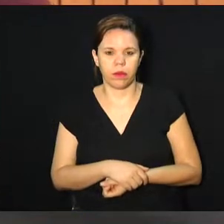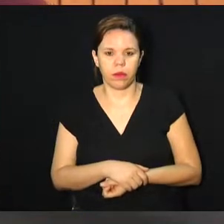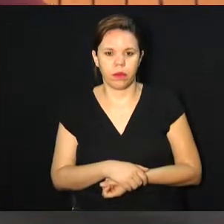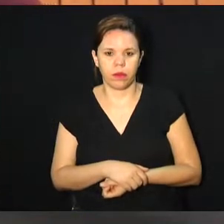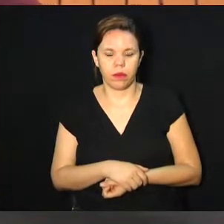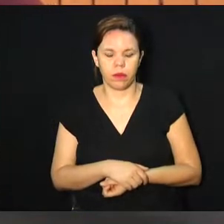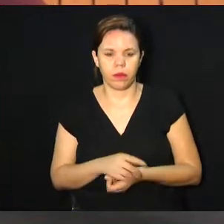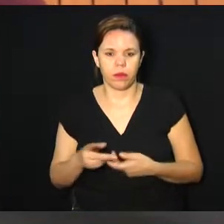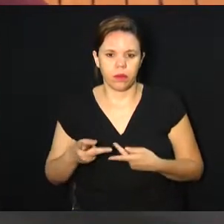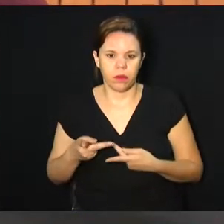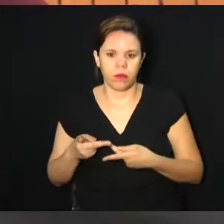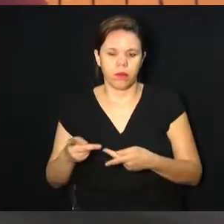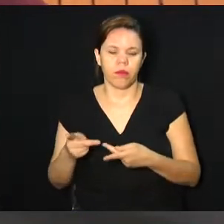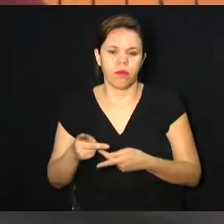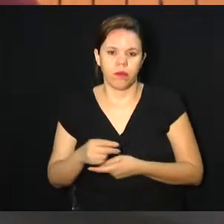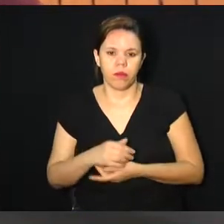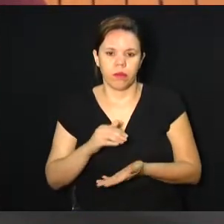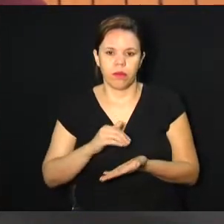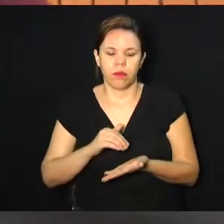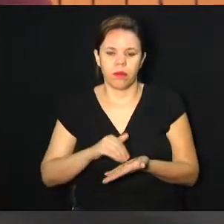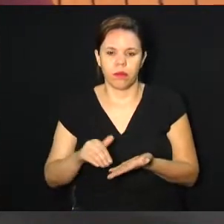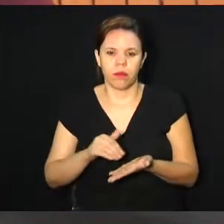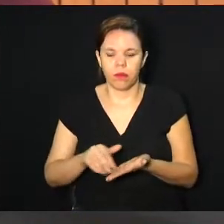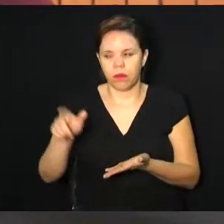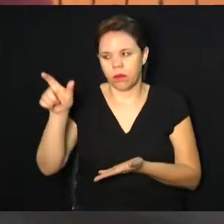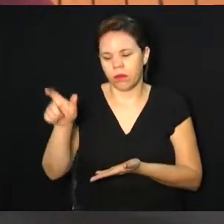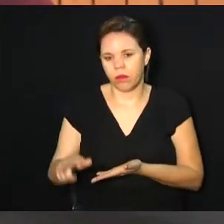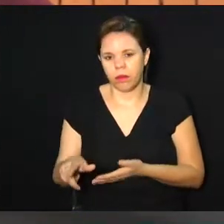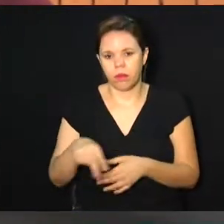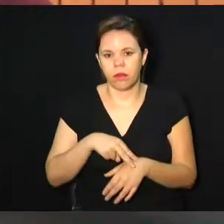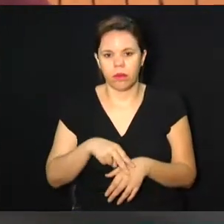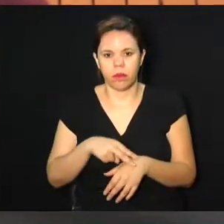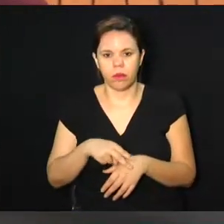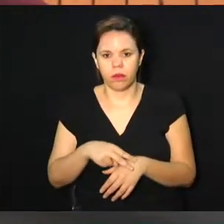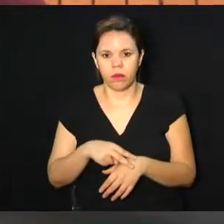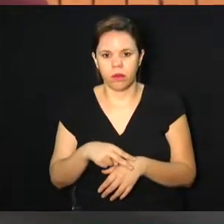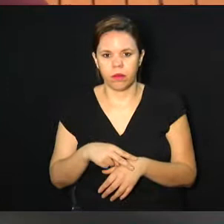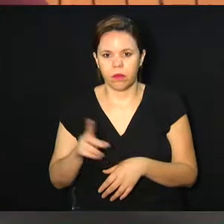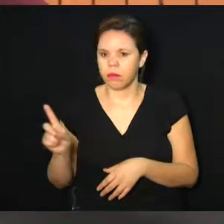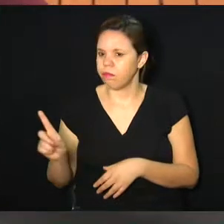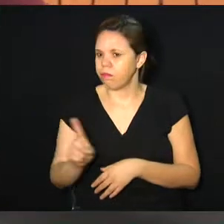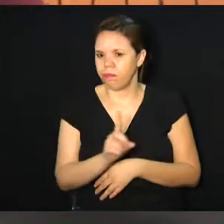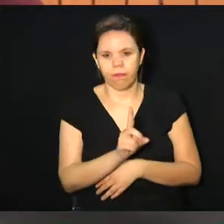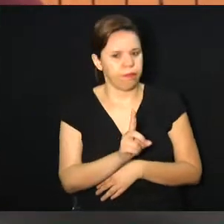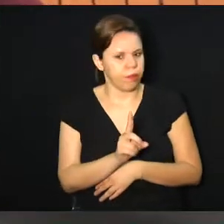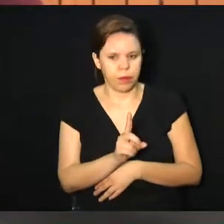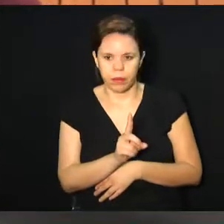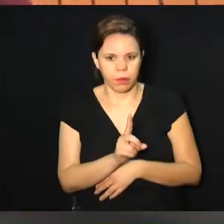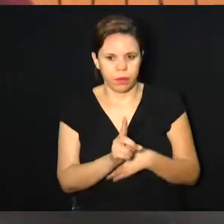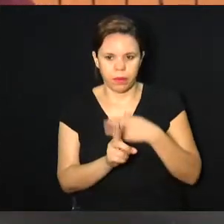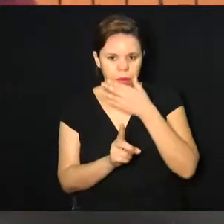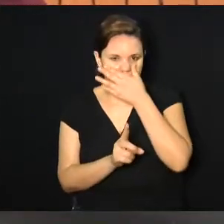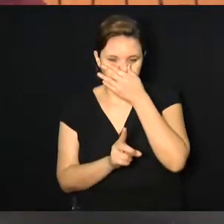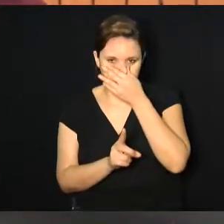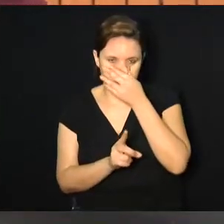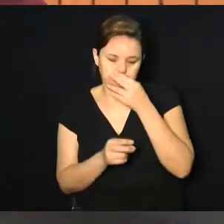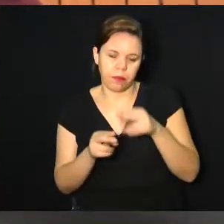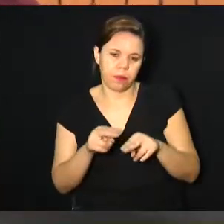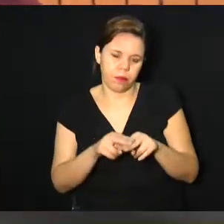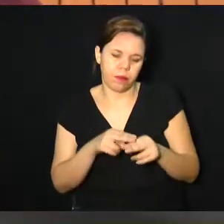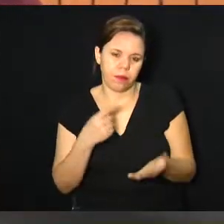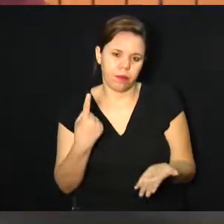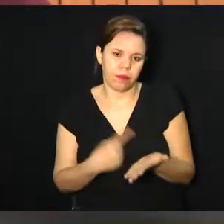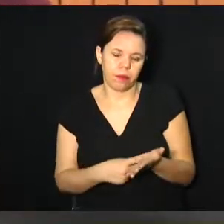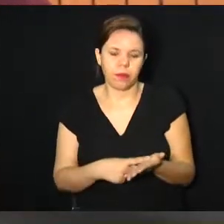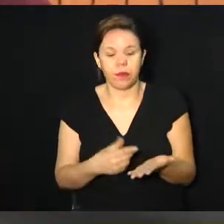Inclusive, convidamos o secretário do Verde, que não compareceu por questão de agenda, mas não compareceu